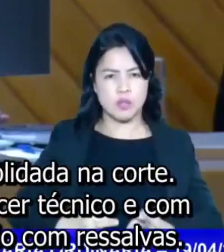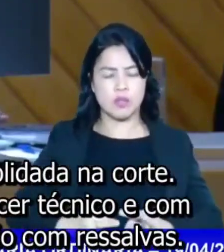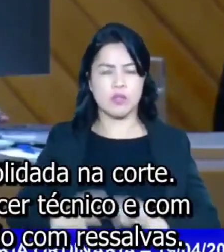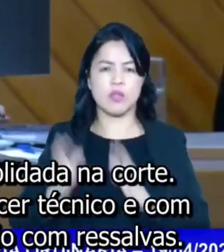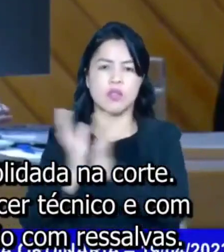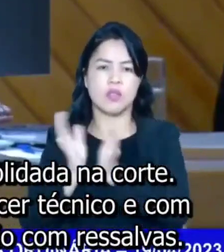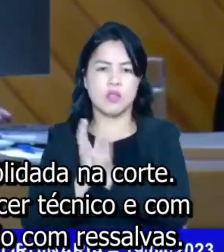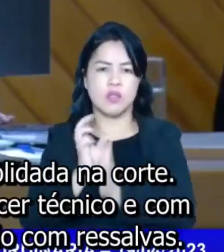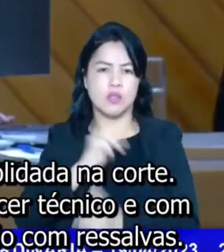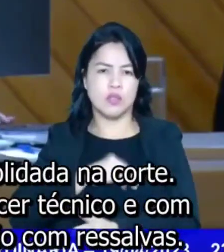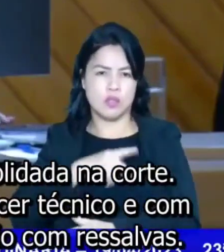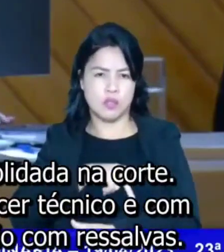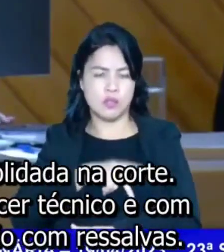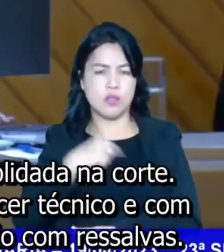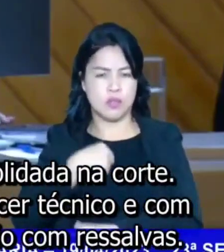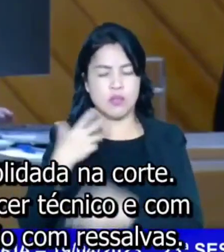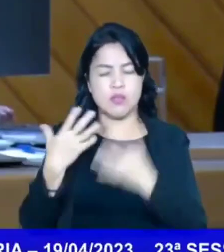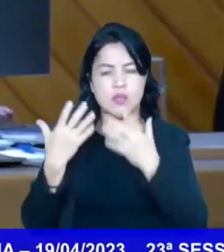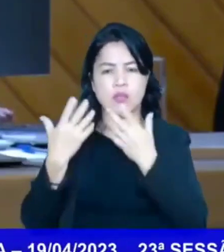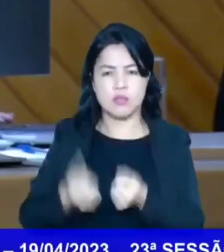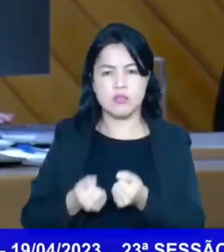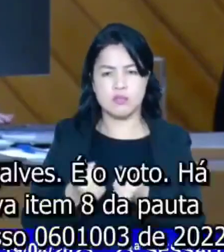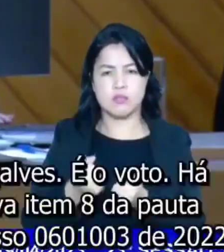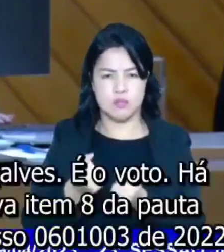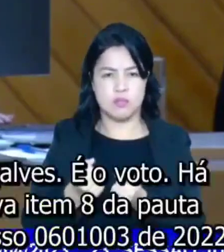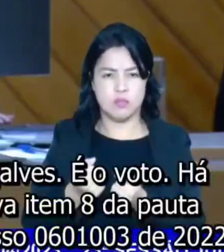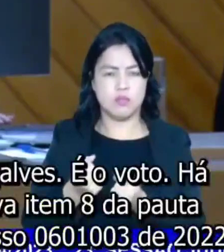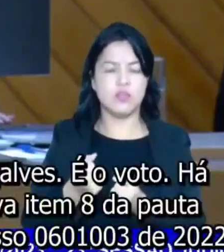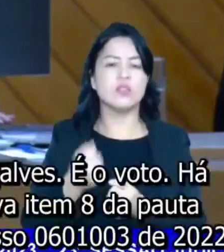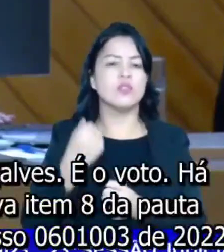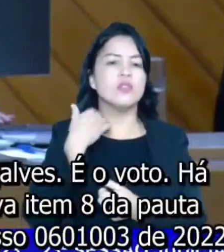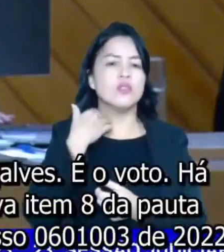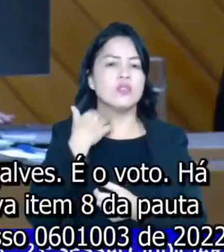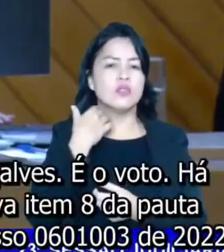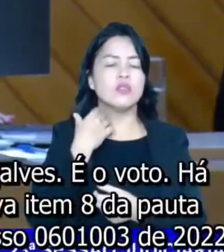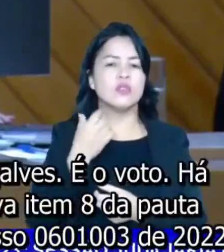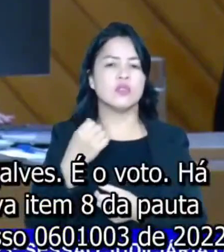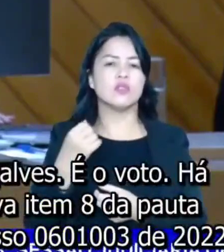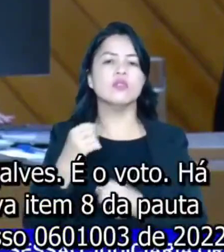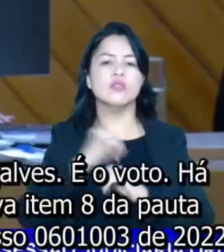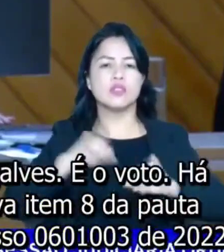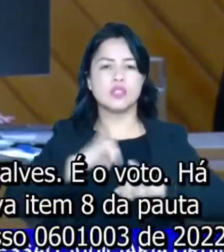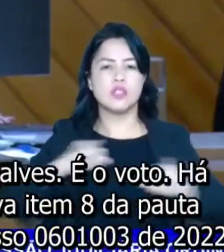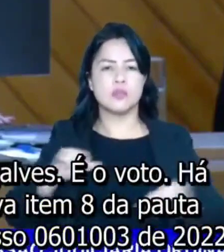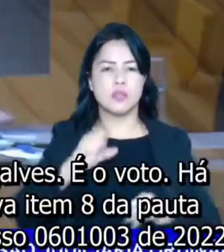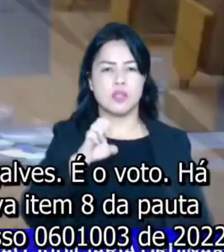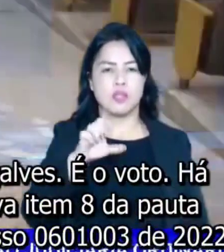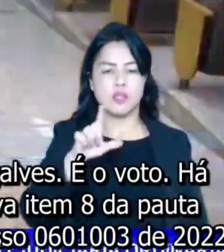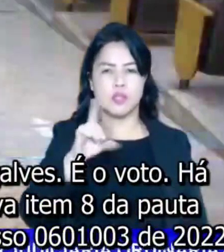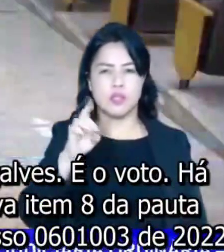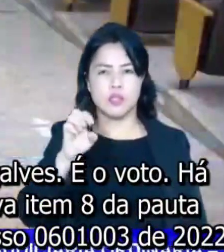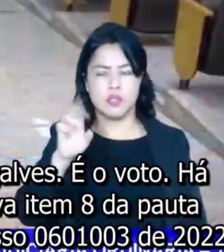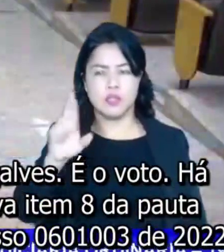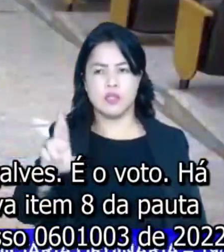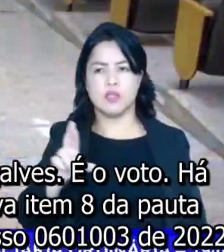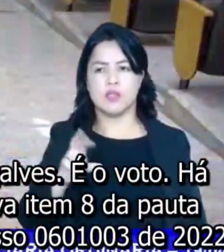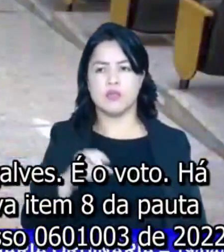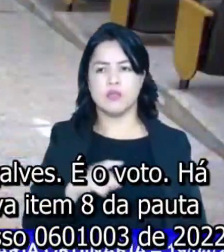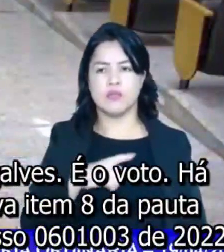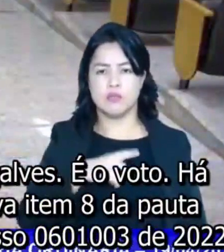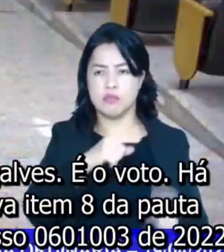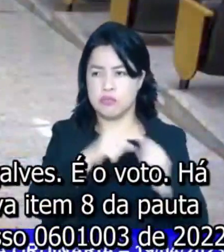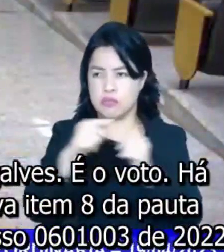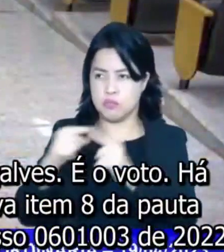parecer ministerial, eu voto pela aprovação com ressalvas das contas de campanha de Helder Afonso Mendes Gonçalves. Alguma divergência? Não